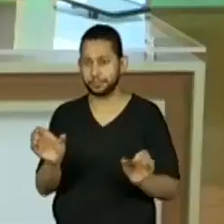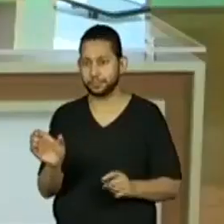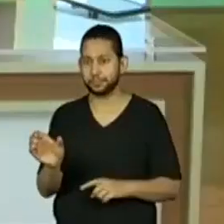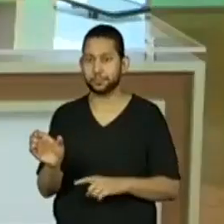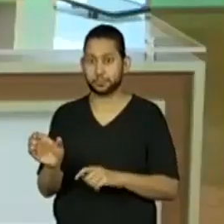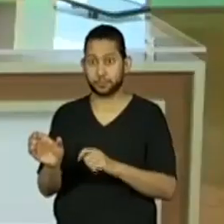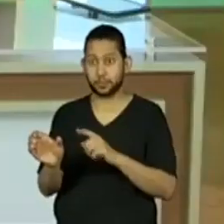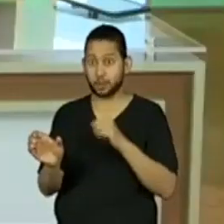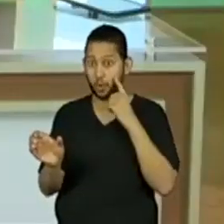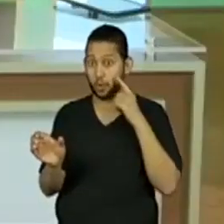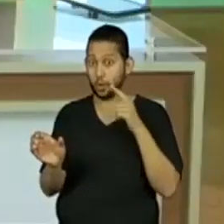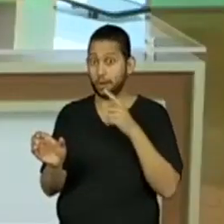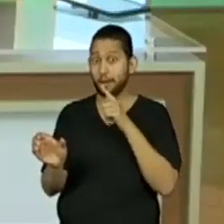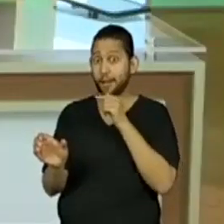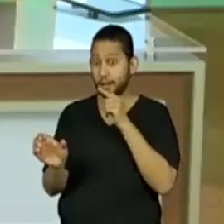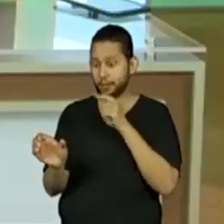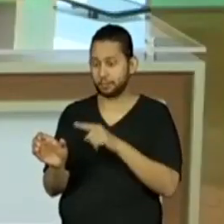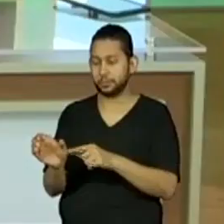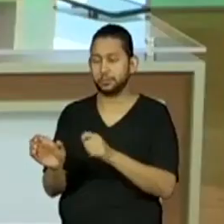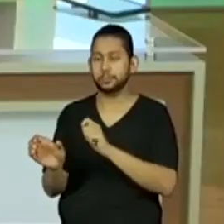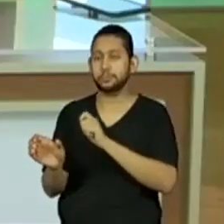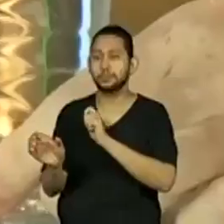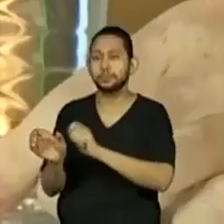Som do copo com ar.